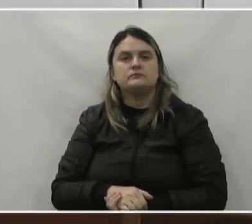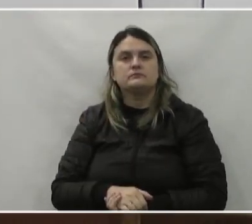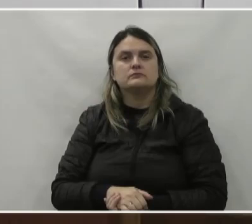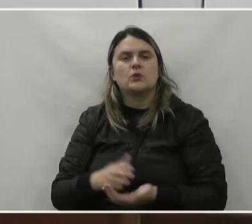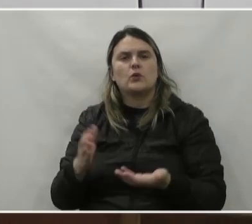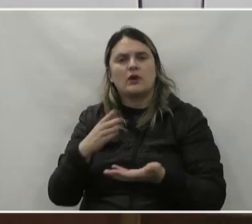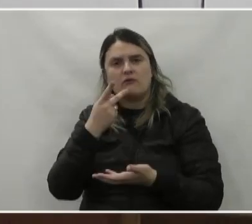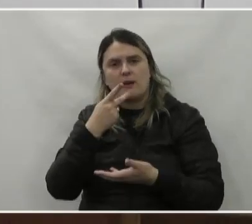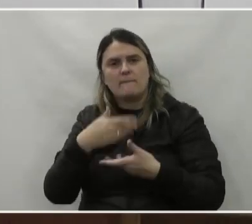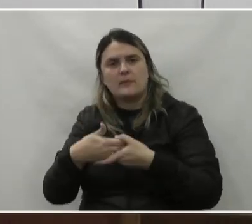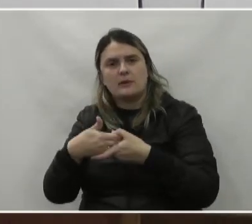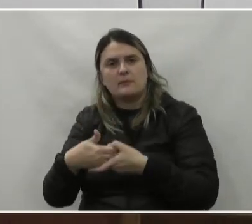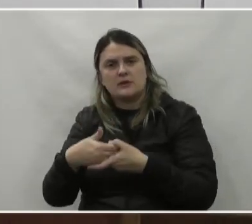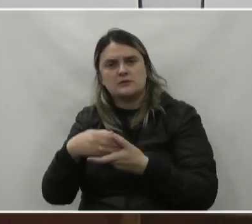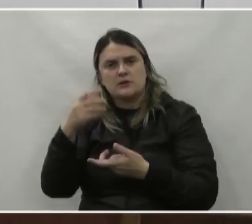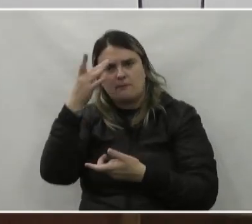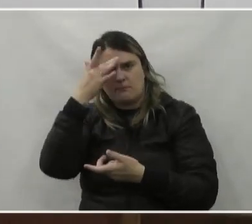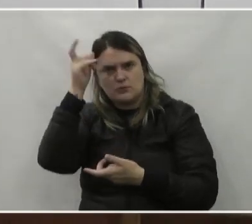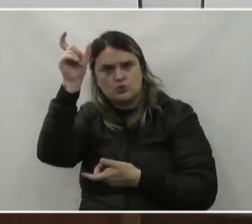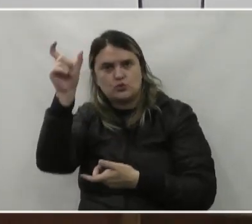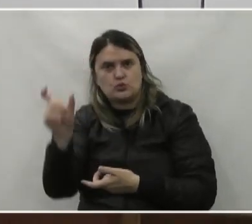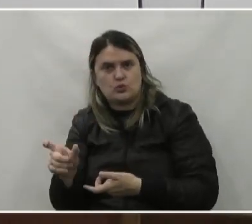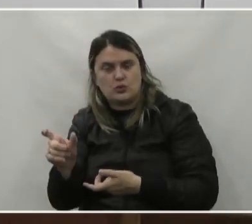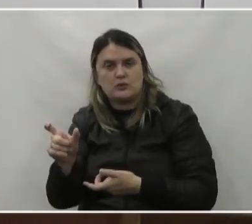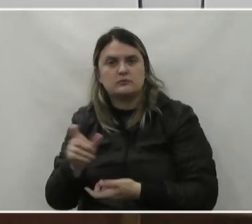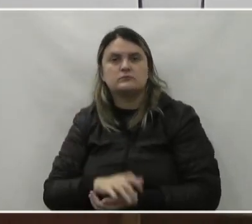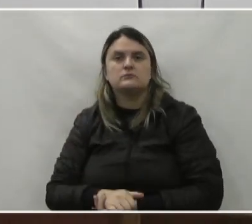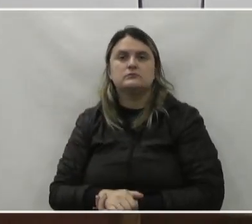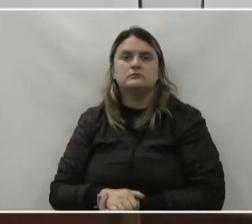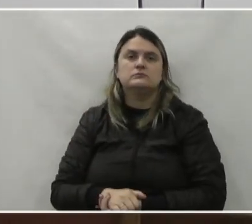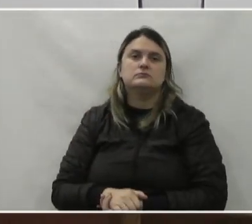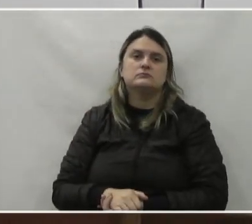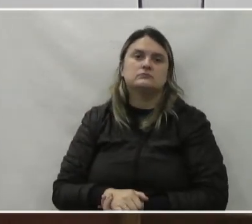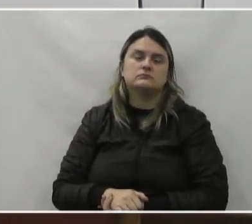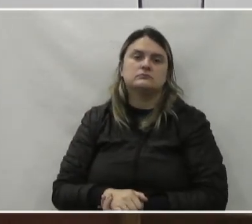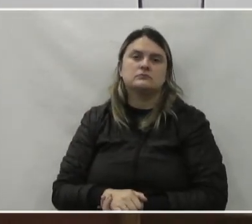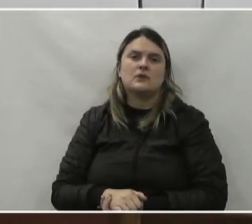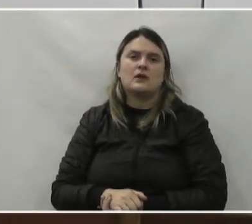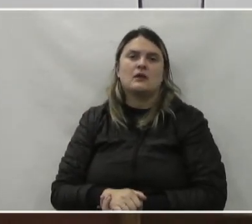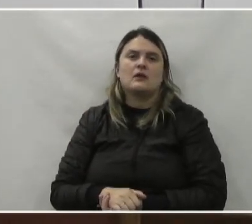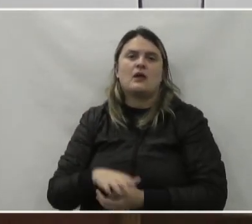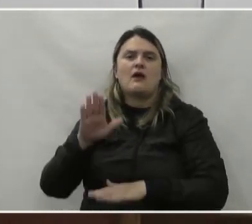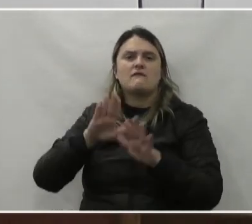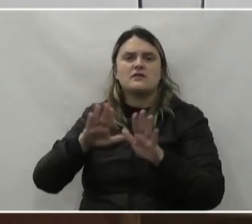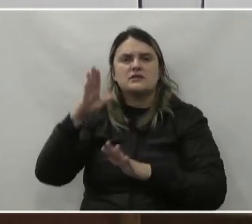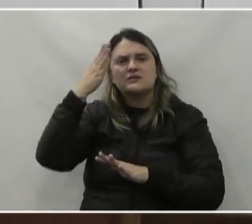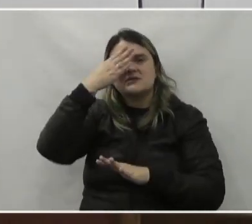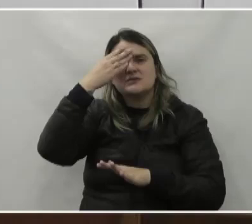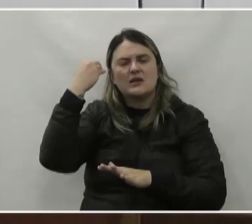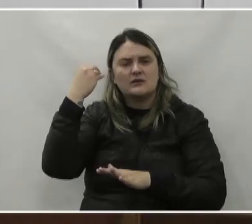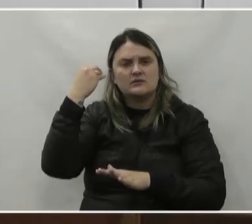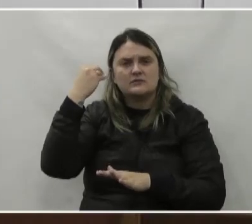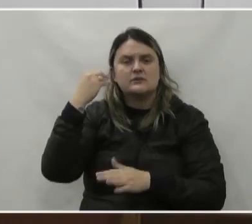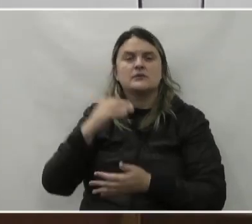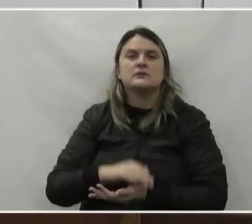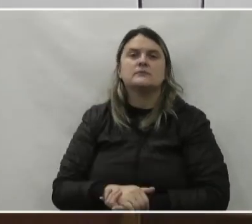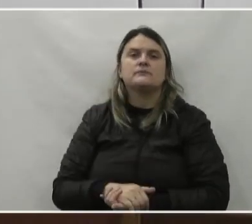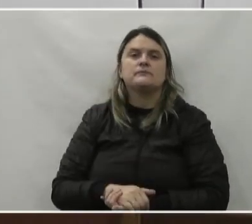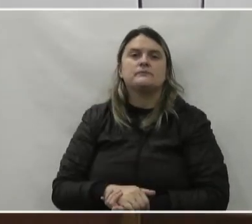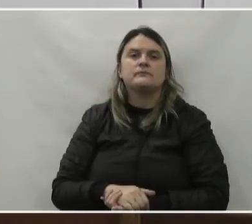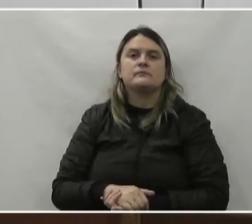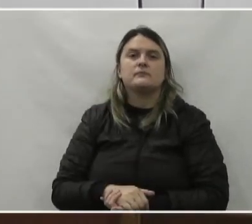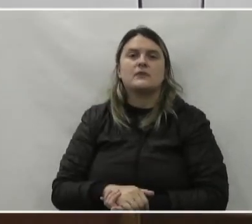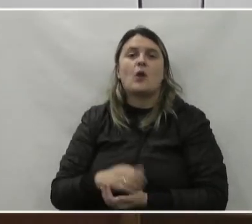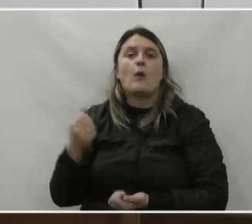quero parabenizar uma pessoa que muitas vezes esquecem, né? Que é o